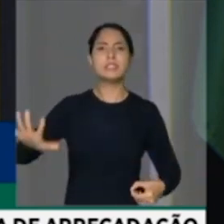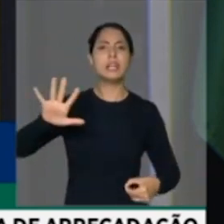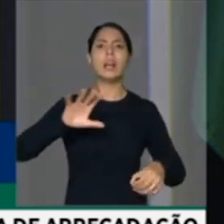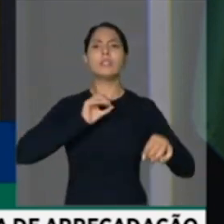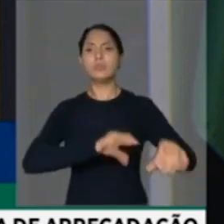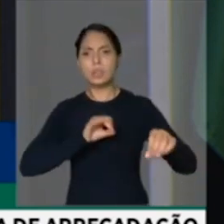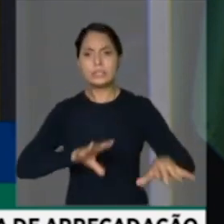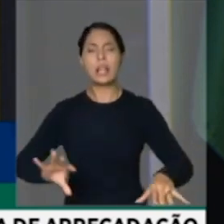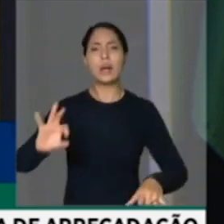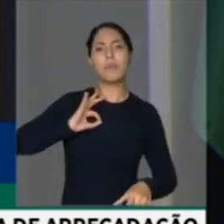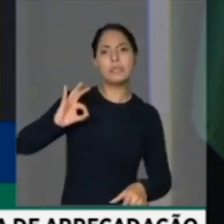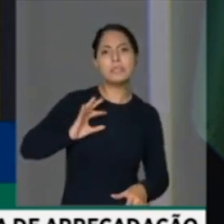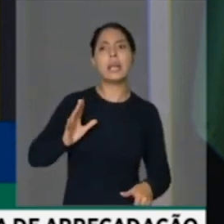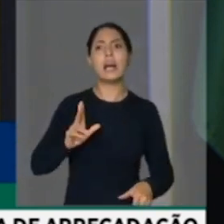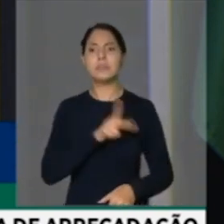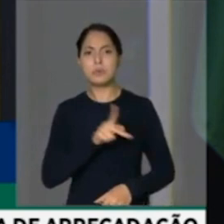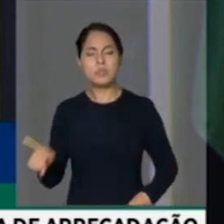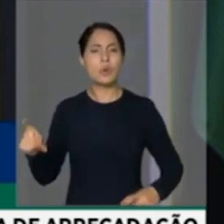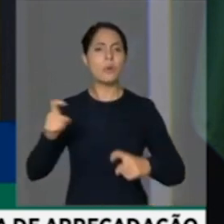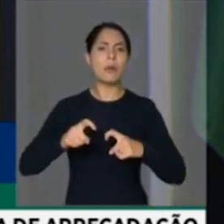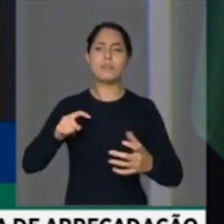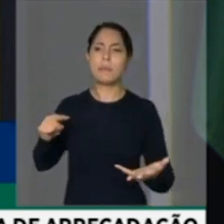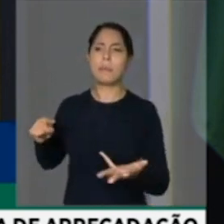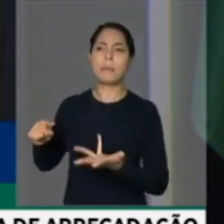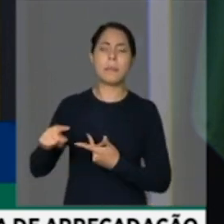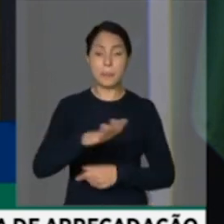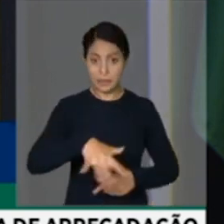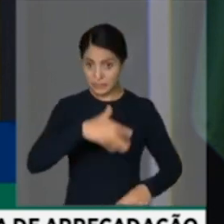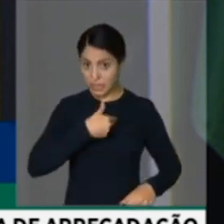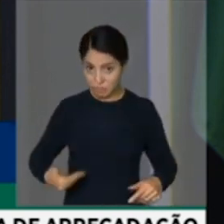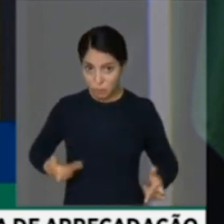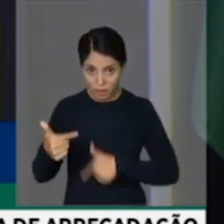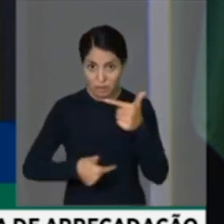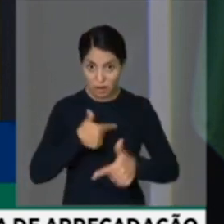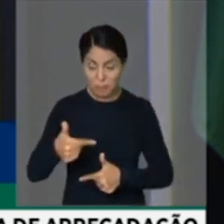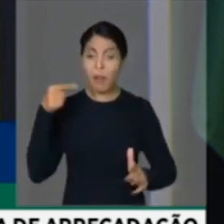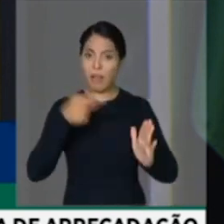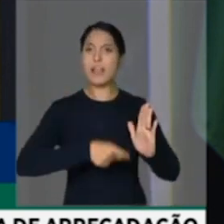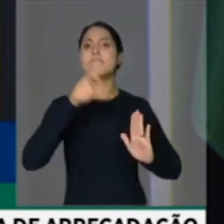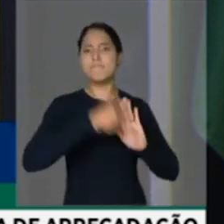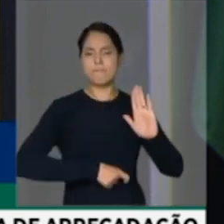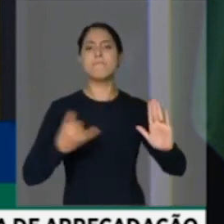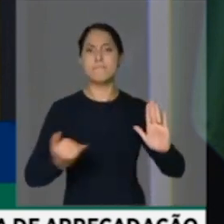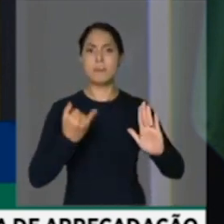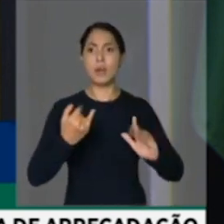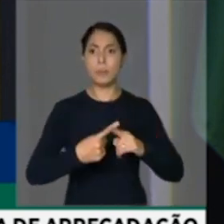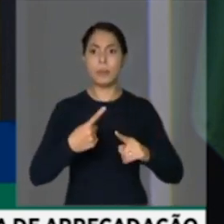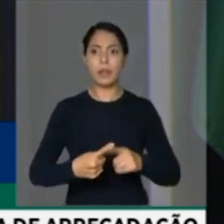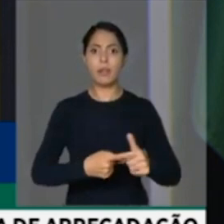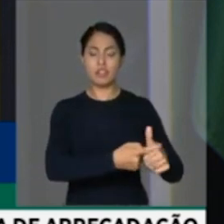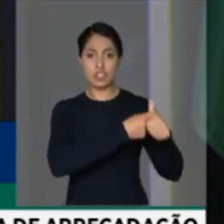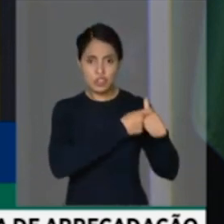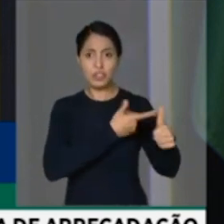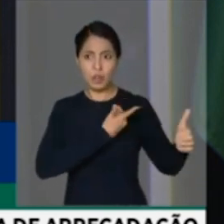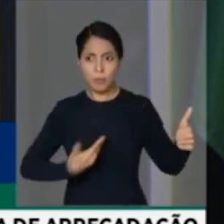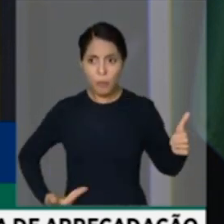educação, policiais, professores, médicos, todos que trabalham em instituições públicas. Endividamento público pode parecer uma coisa inalcançável, gasto